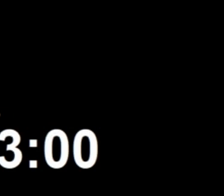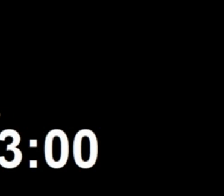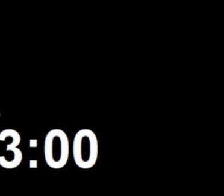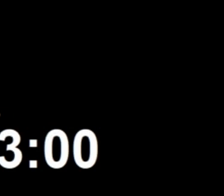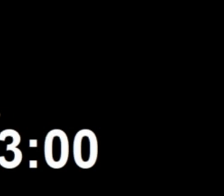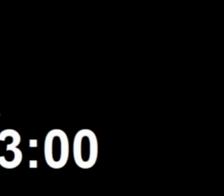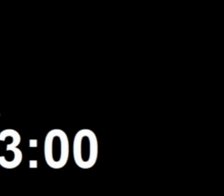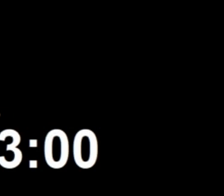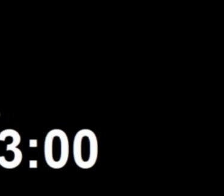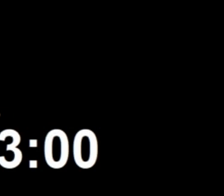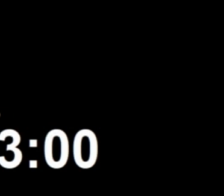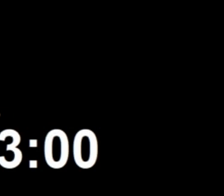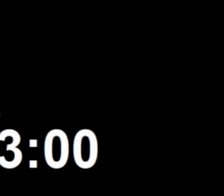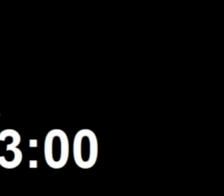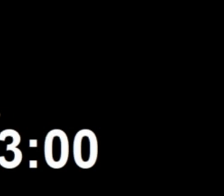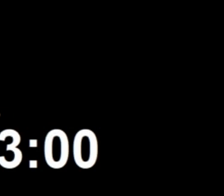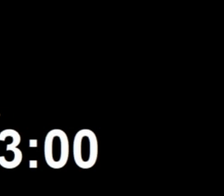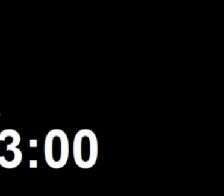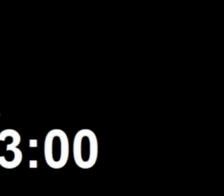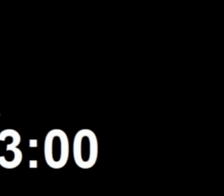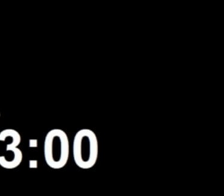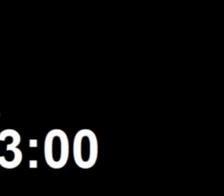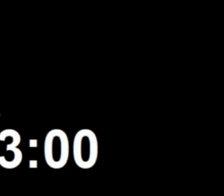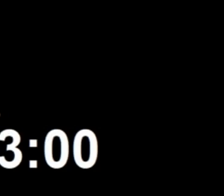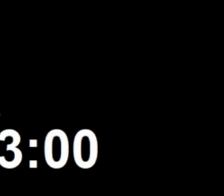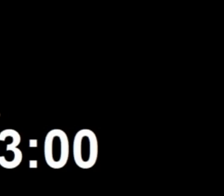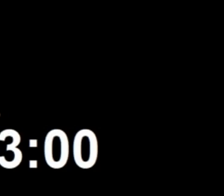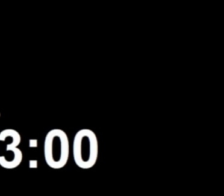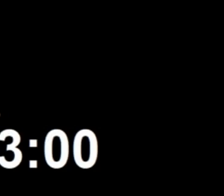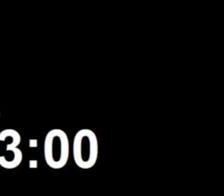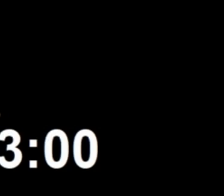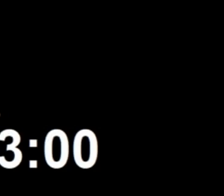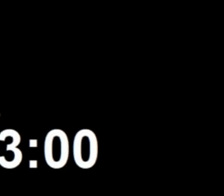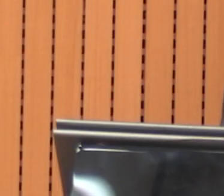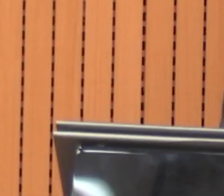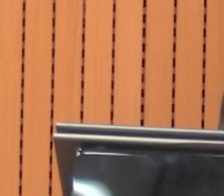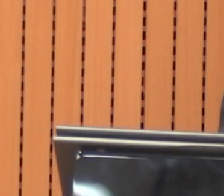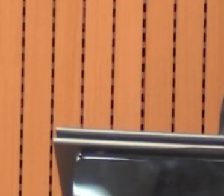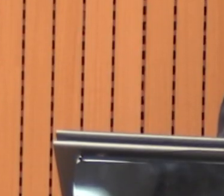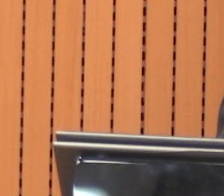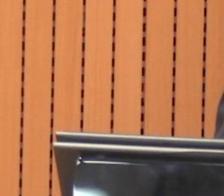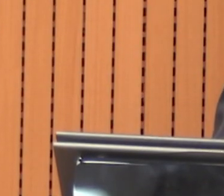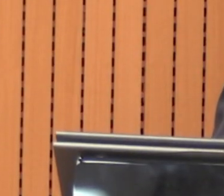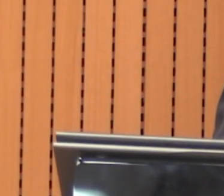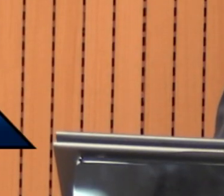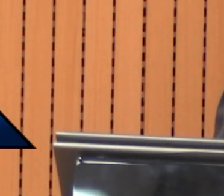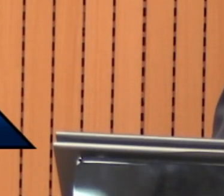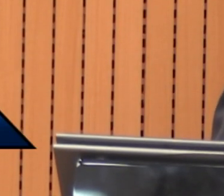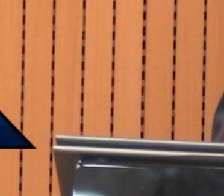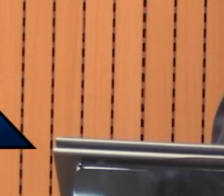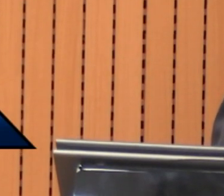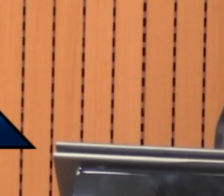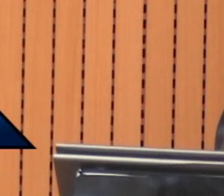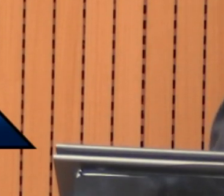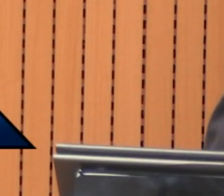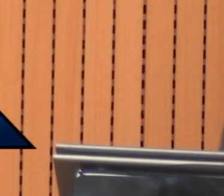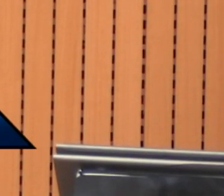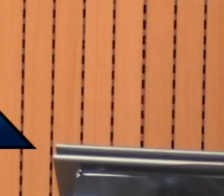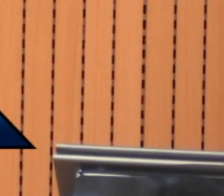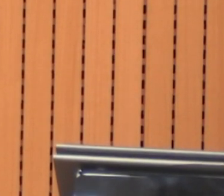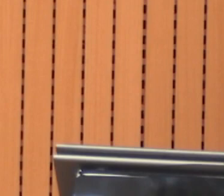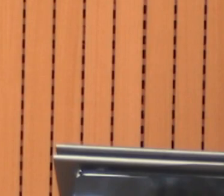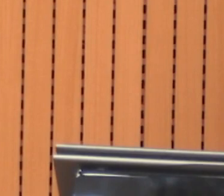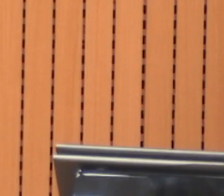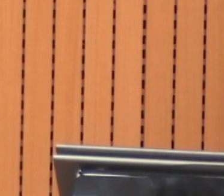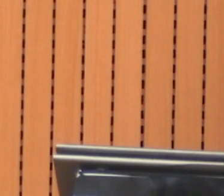Indago do primeiro secretário, o número de vereadores presentes. Senhor presidente Marcos Bernardelli, nós temos 22 vereadores presentes em plenário. Com 22 vereadores